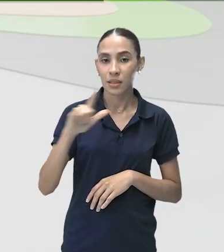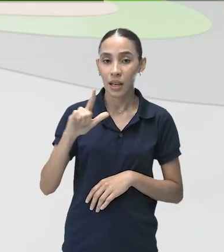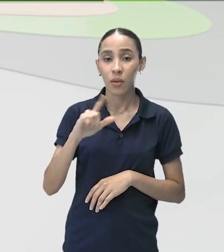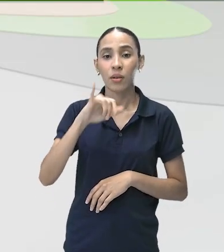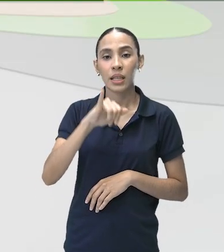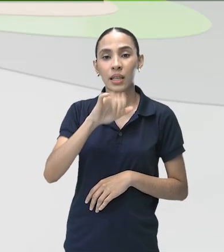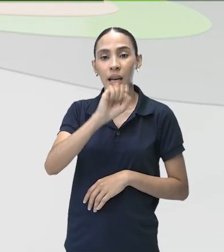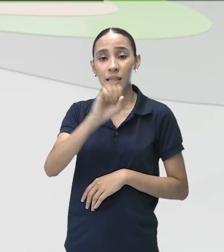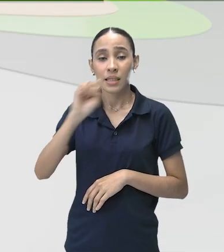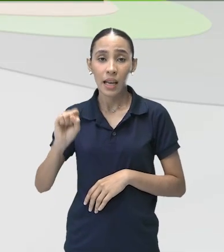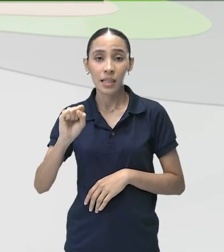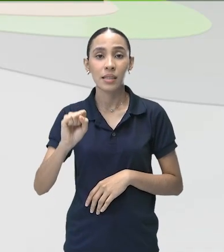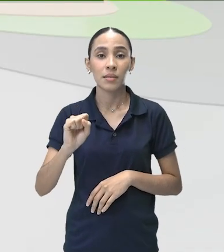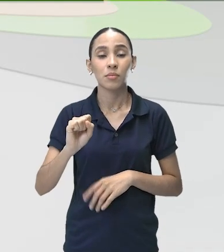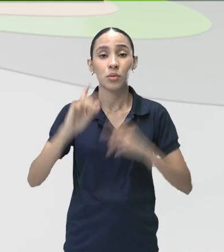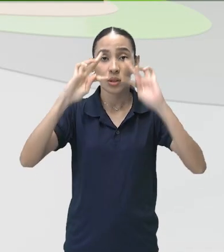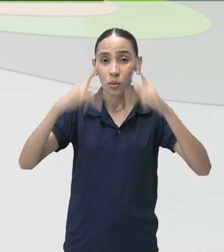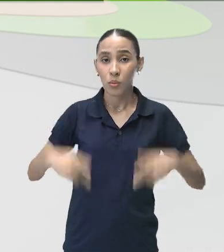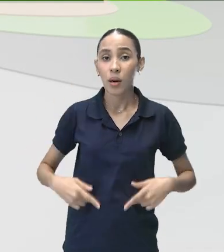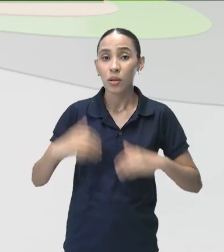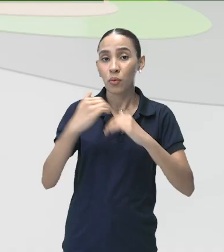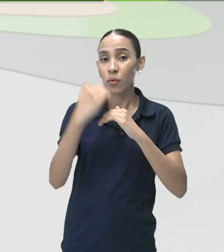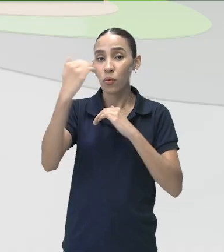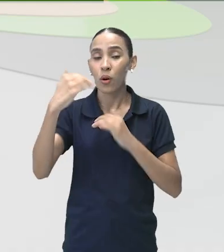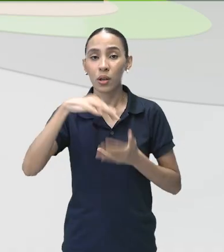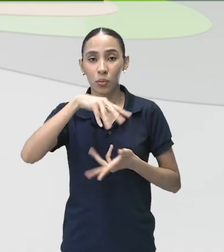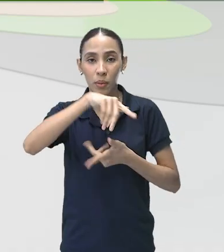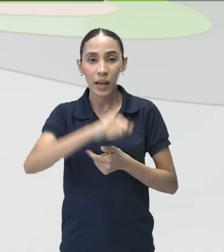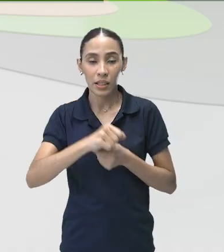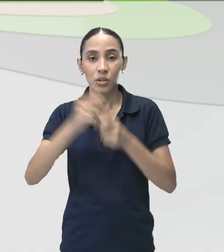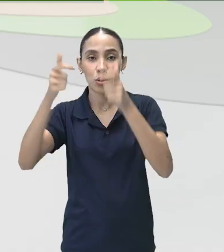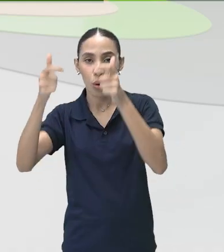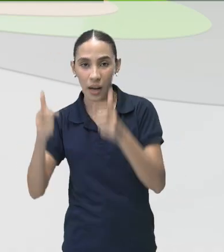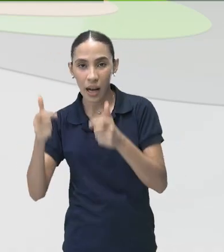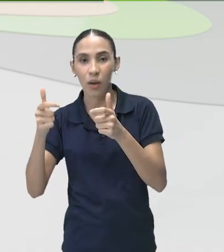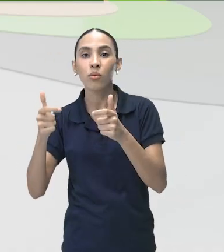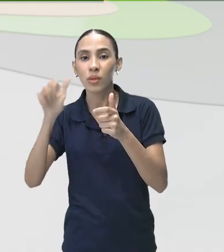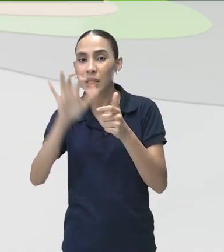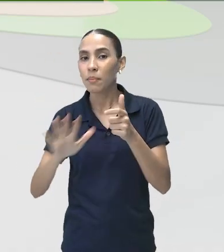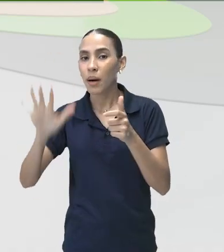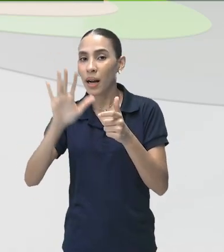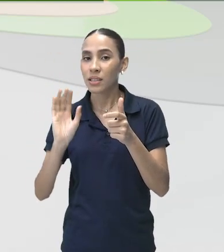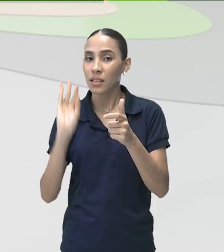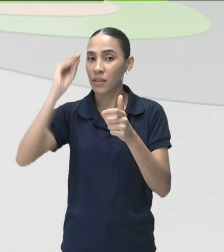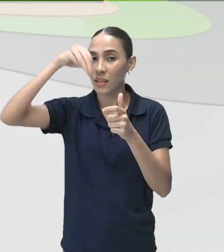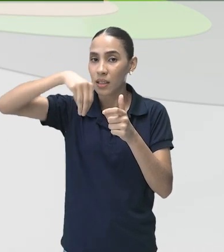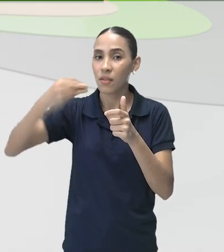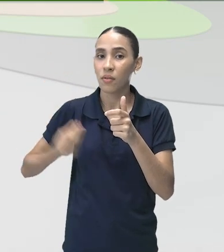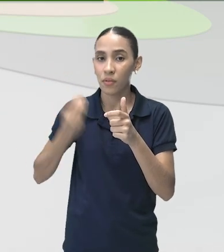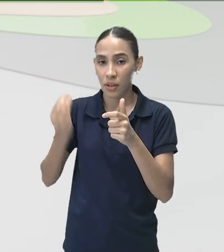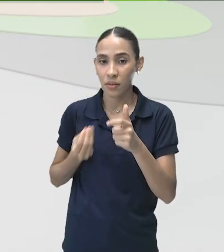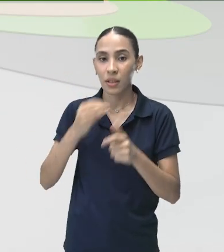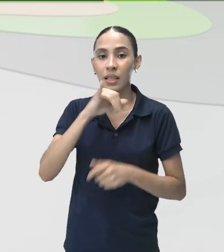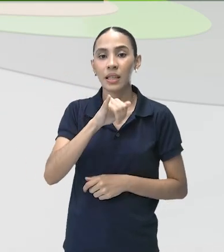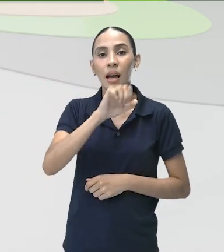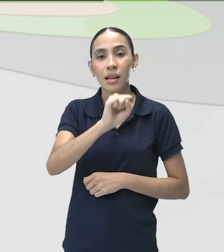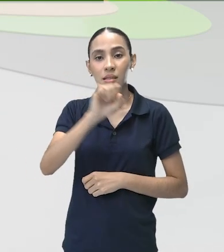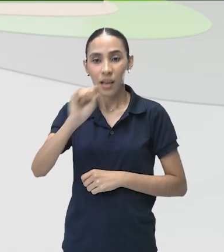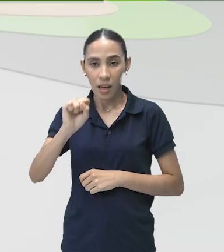seres humanos que não estão aqui na Terra, eles estão localizados nessa Estação Espacial Internacional, na